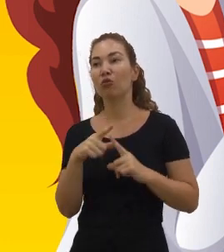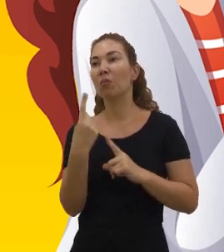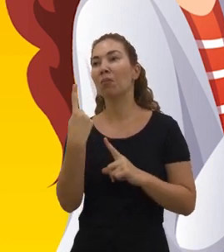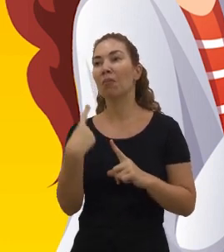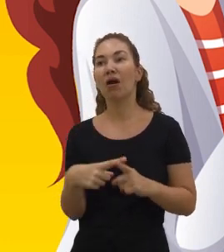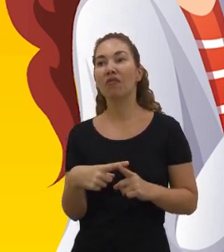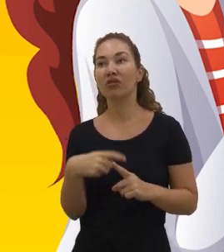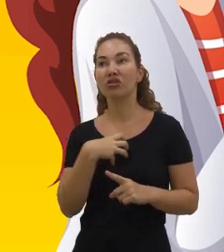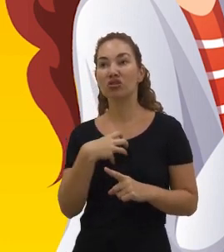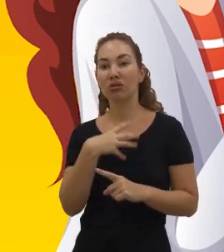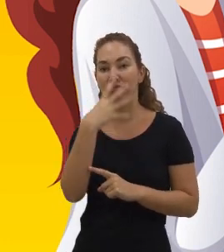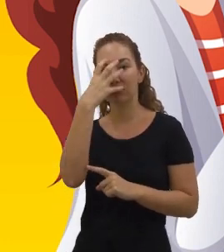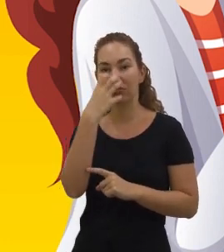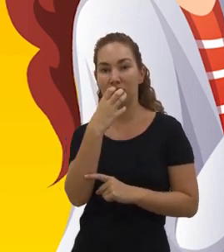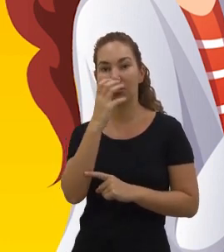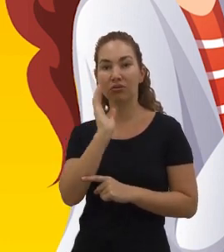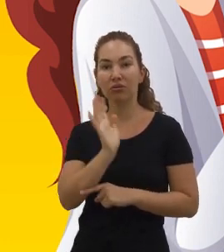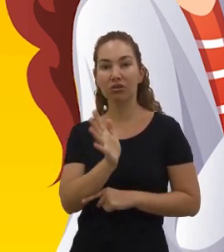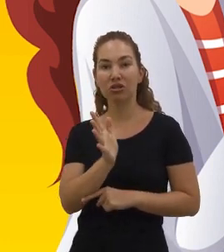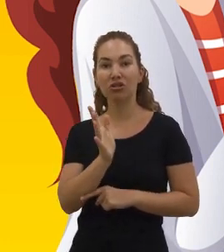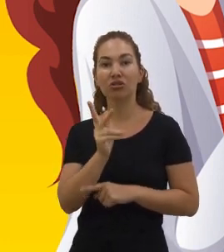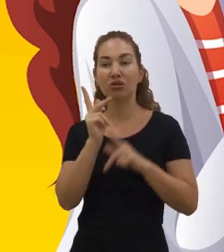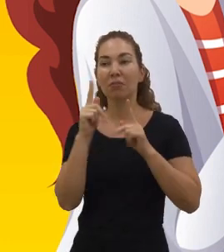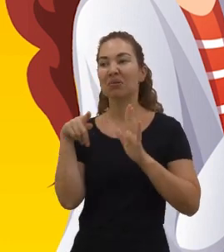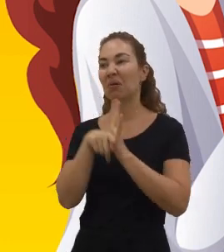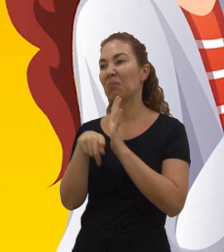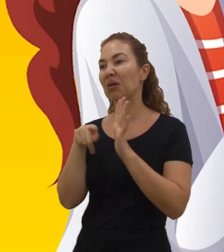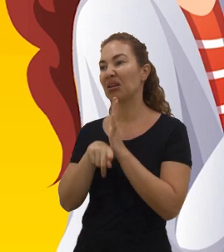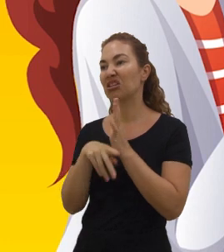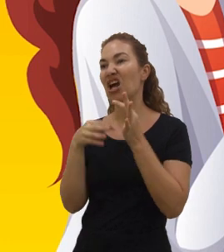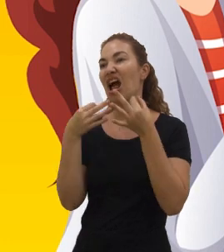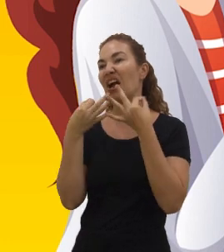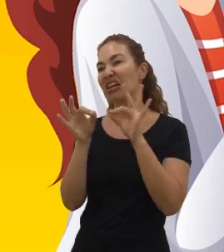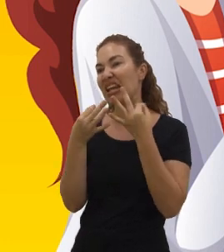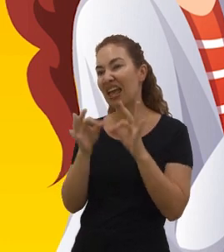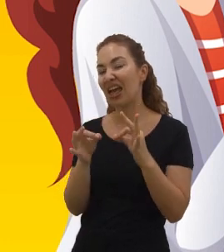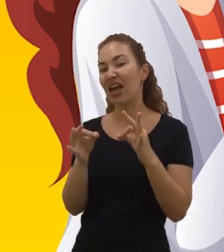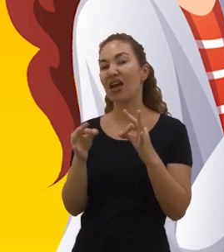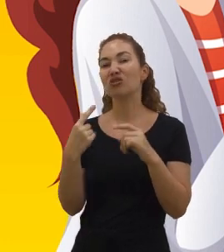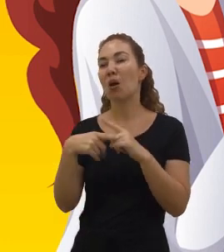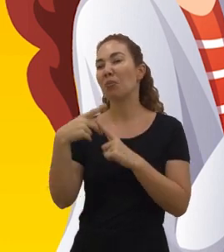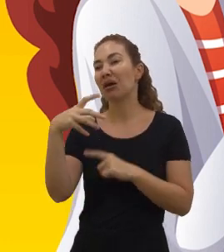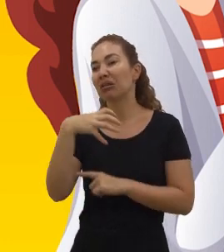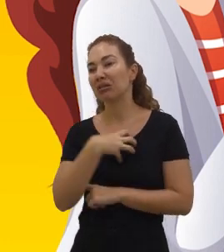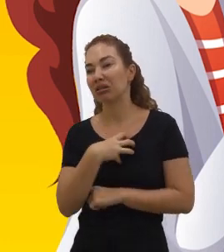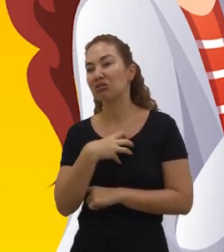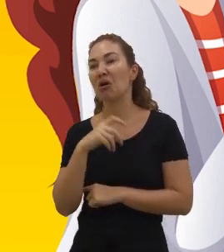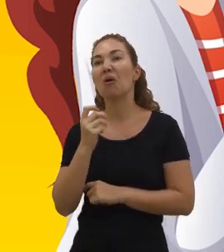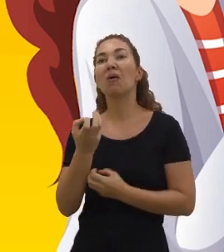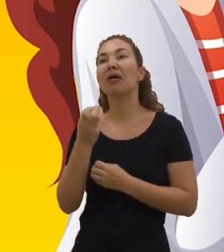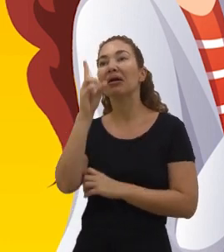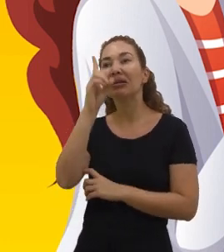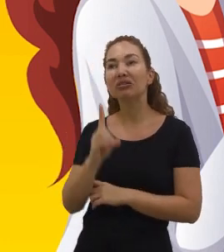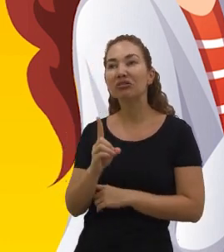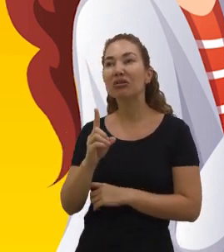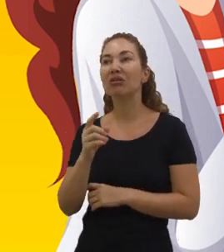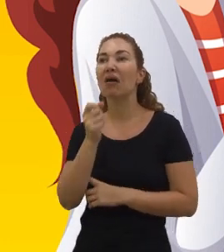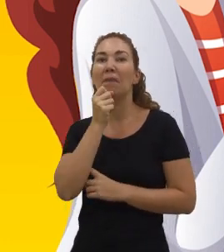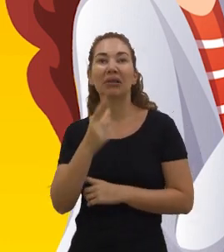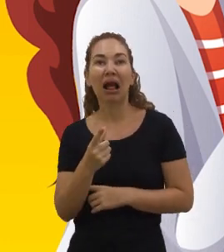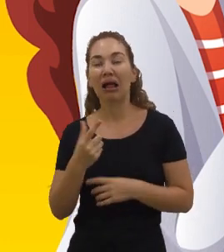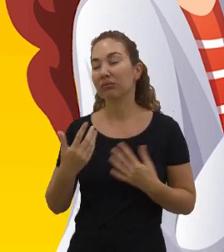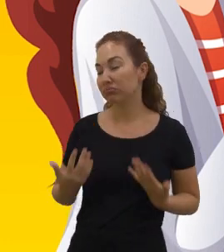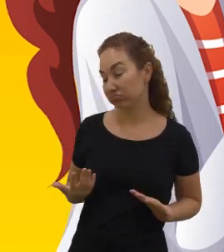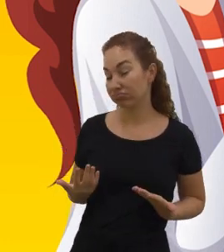de forma mais séria e já veio pessoas questionando por que ele era assim, por que ele queria direitos, por que ele tá fazendo essas piadas.